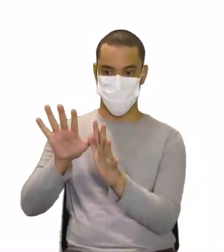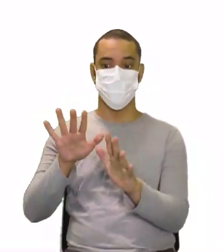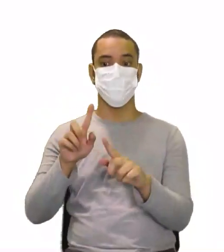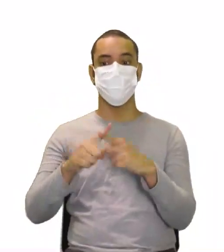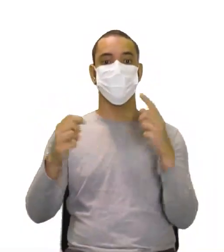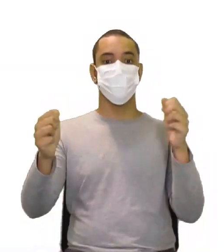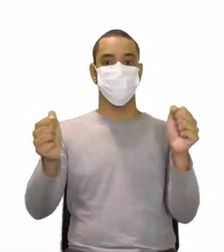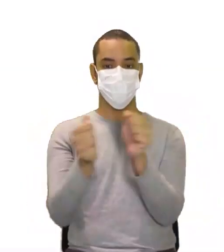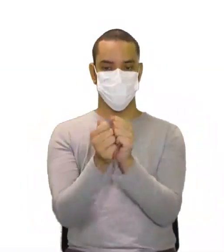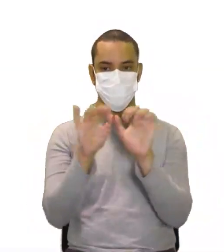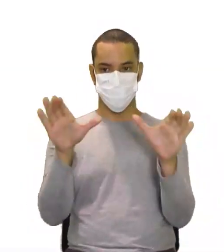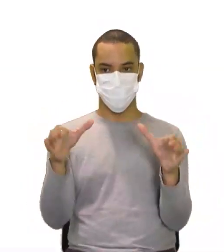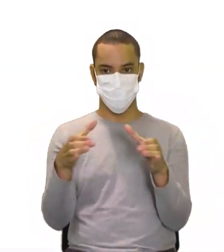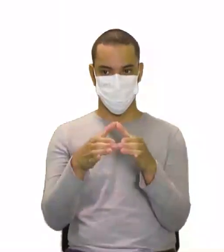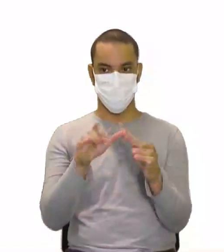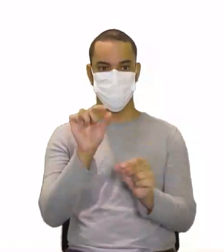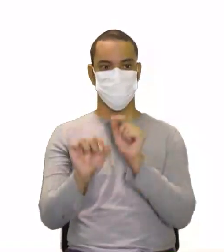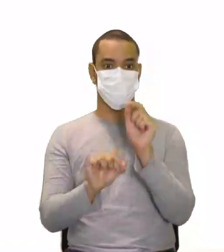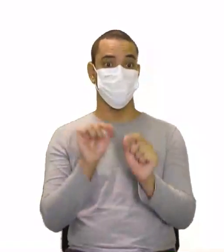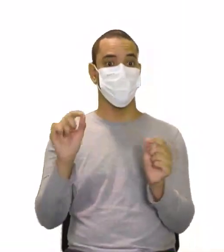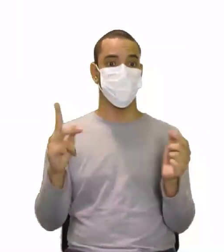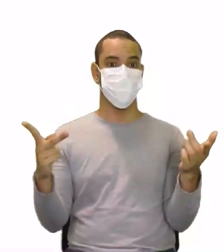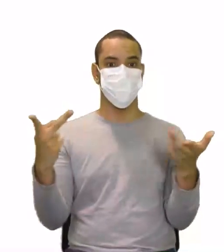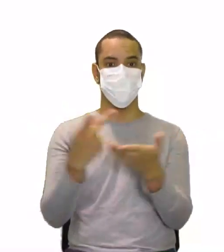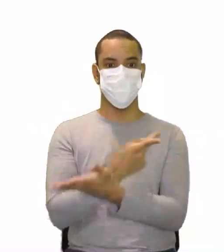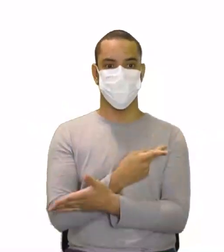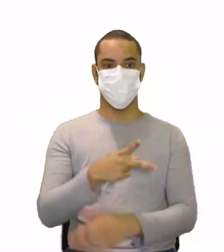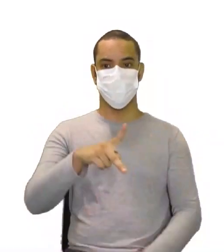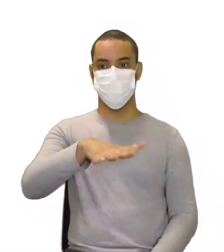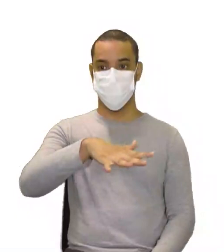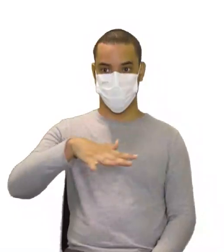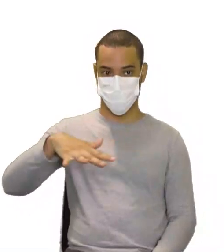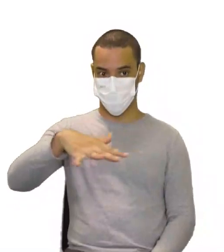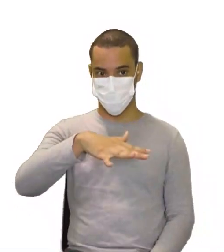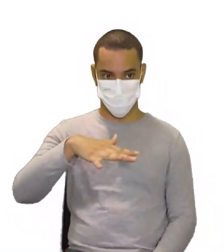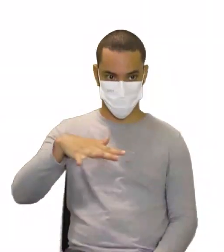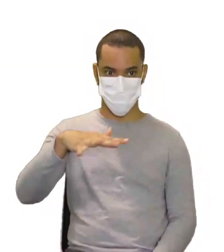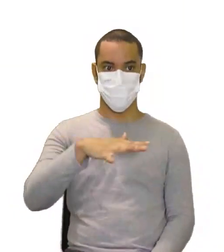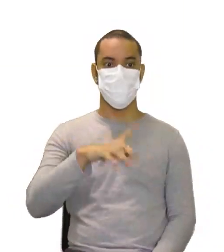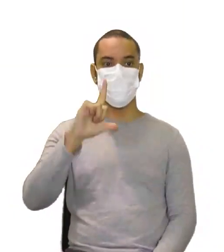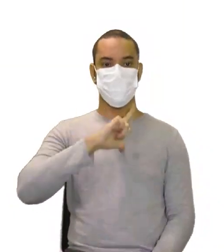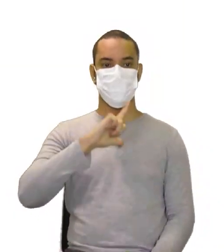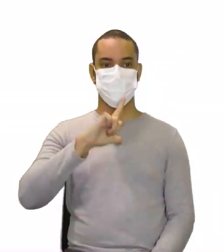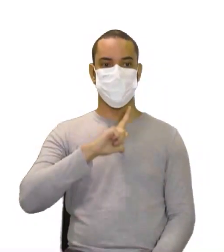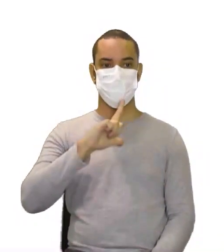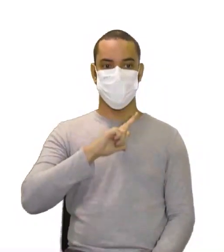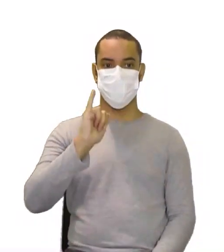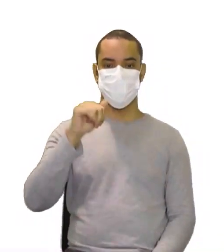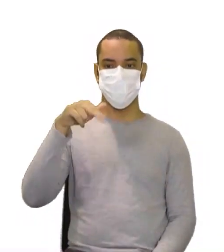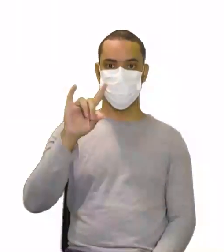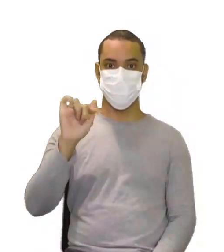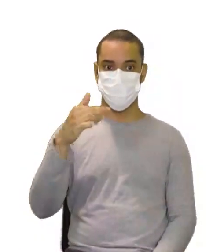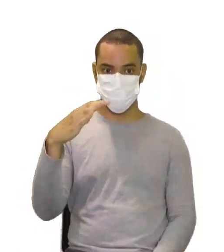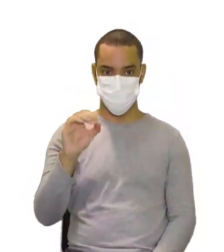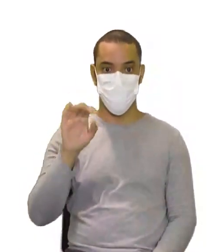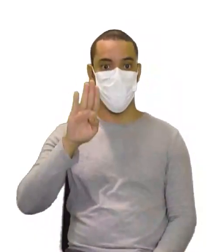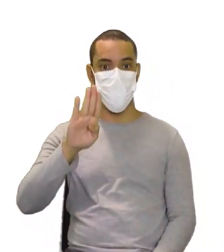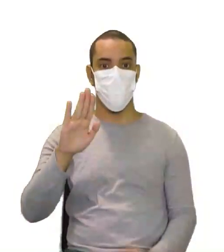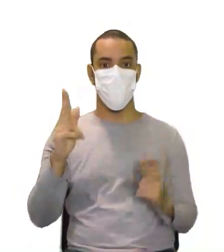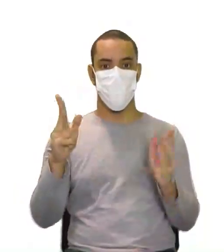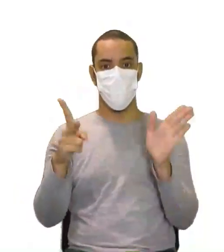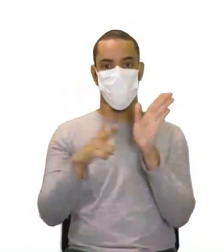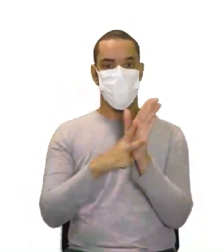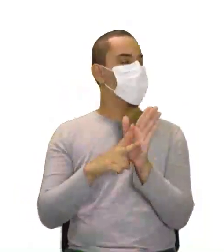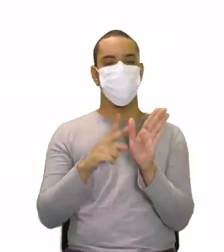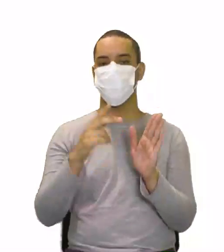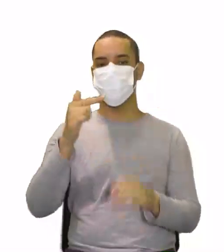conjunto é submetido a um campo, olha só, a um campo de indução magnético B igual a 7